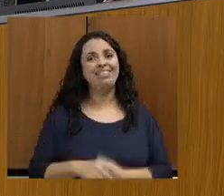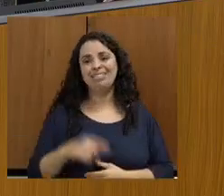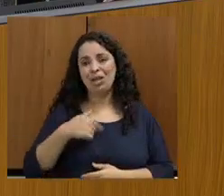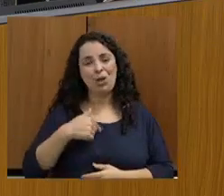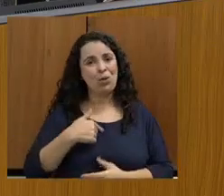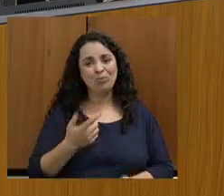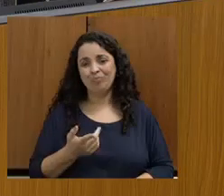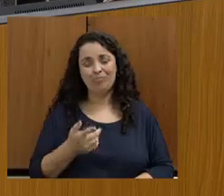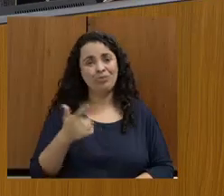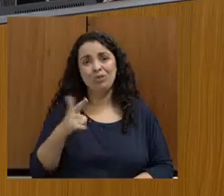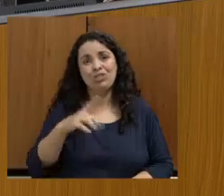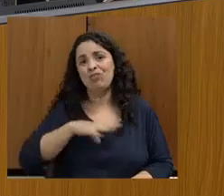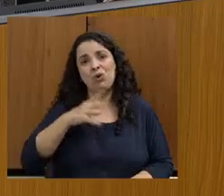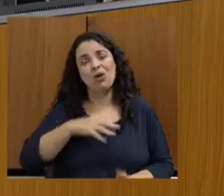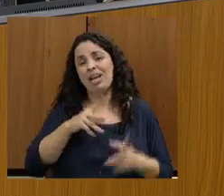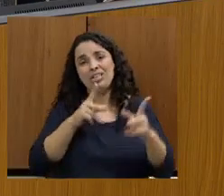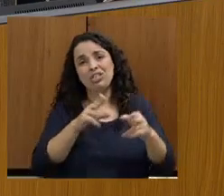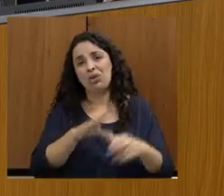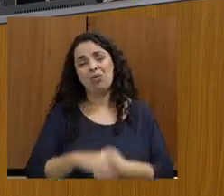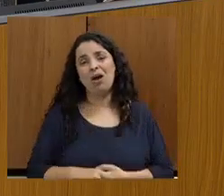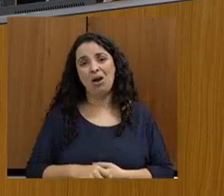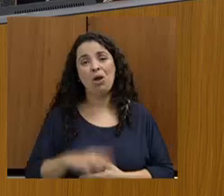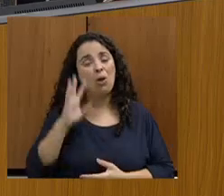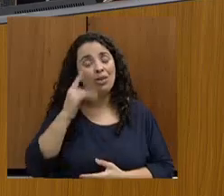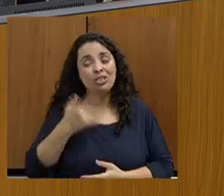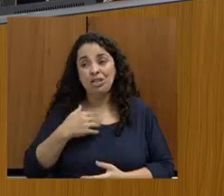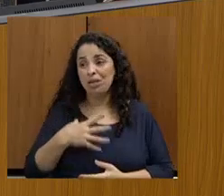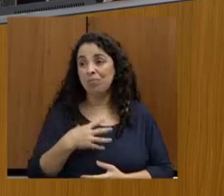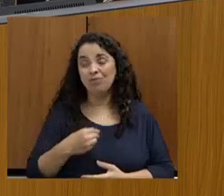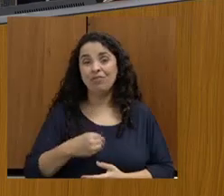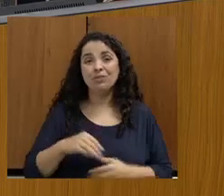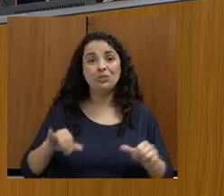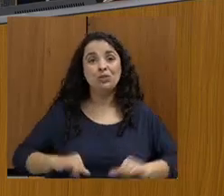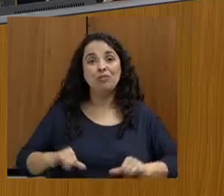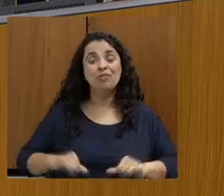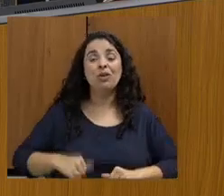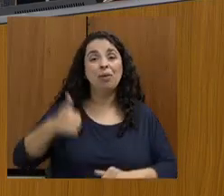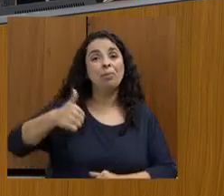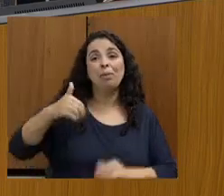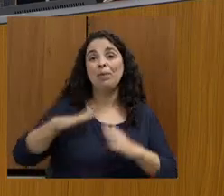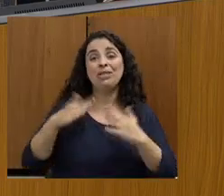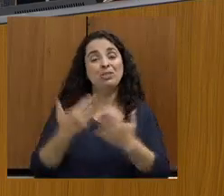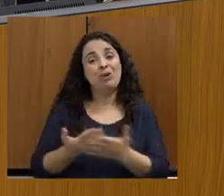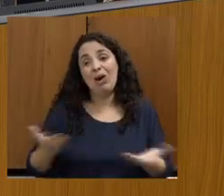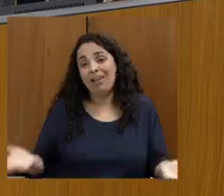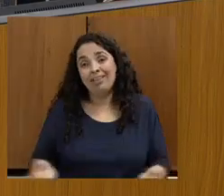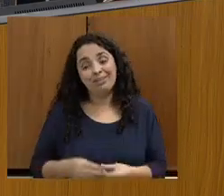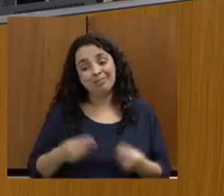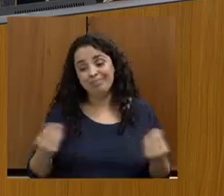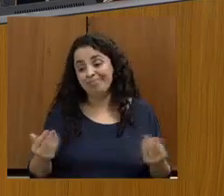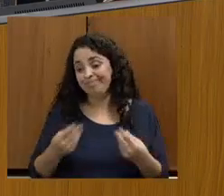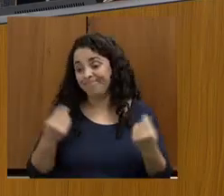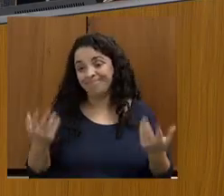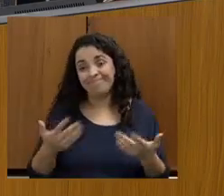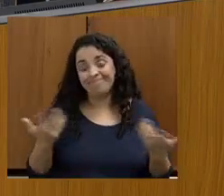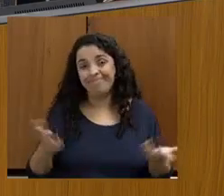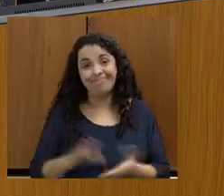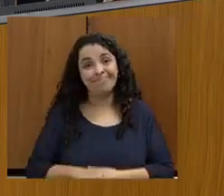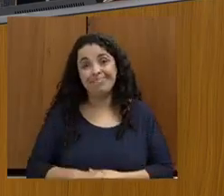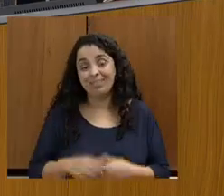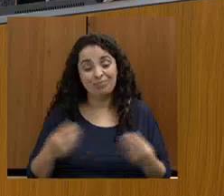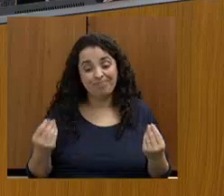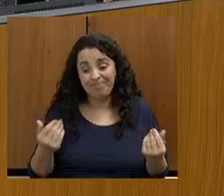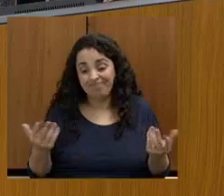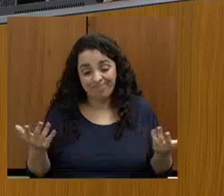ele... É isso aí. Então, assim, eu não sei o que...